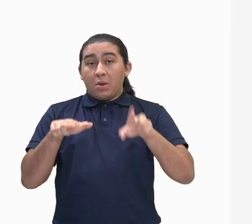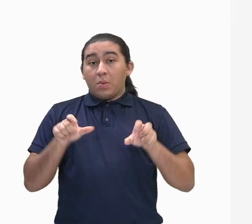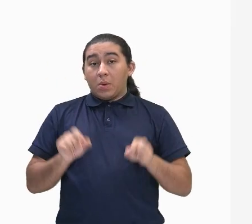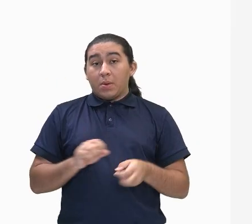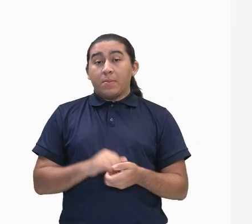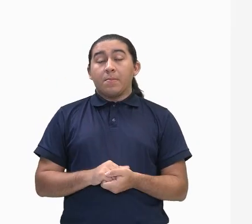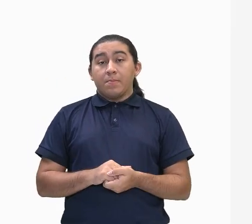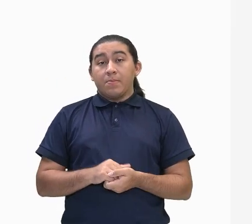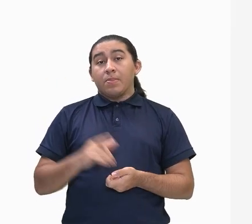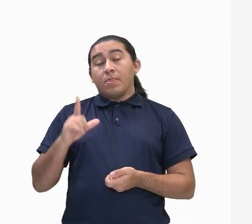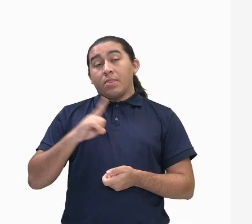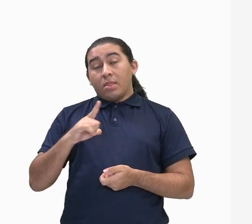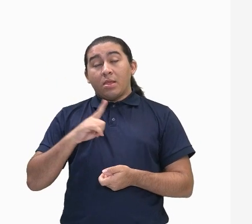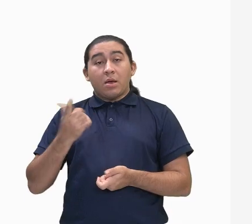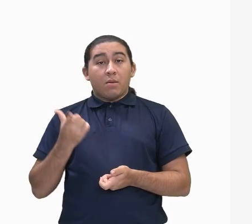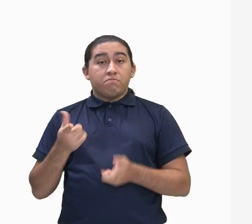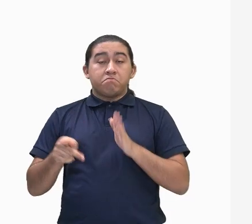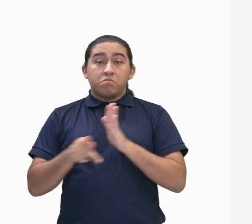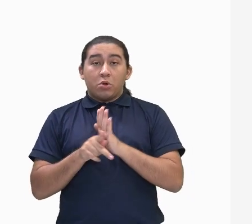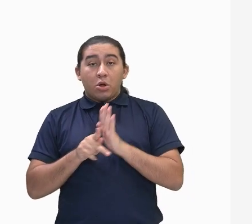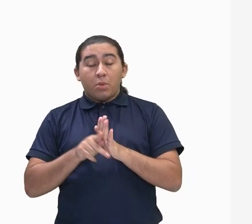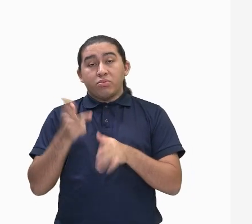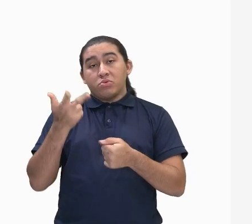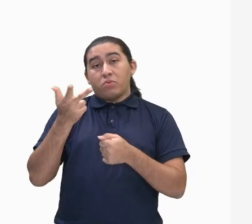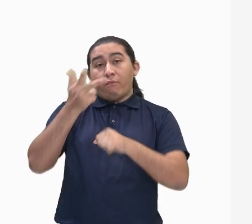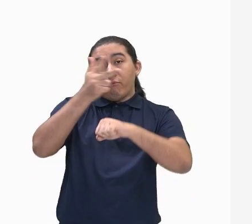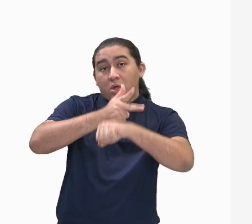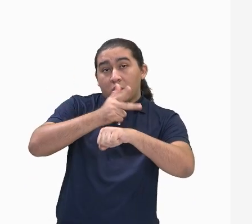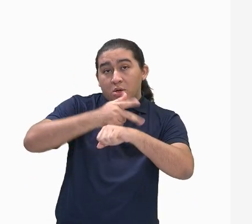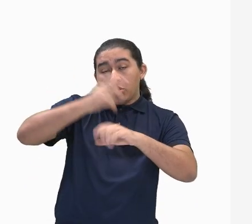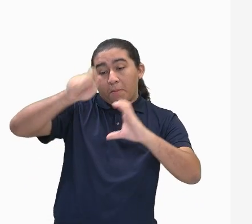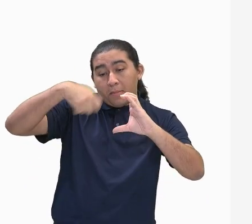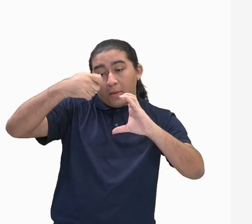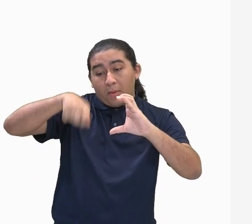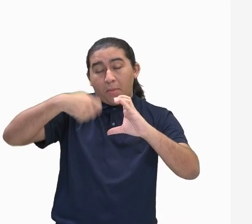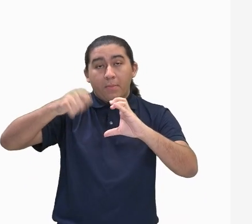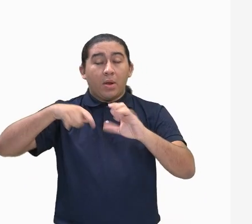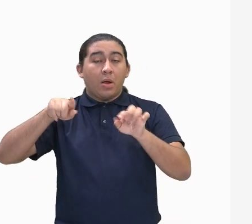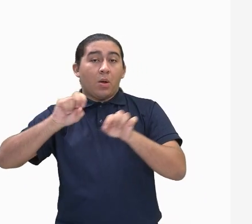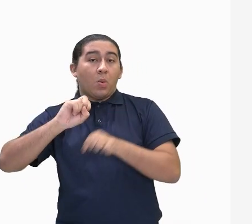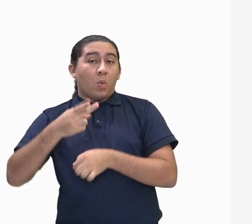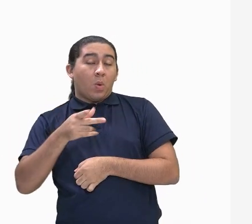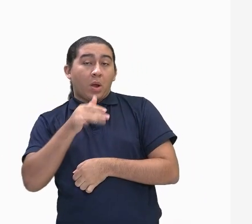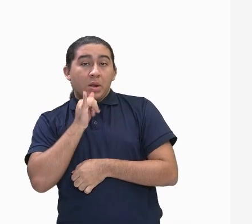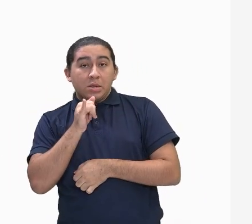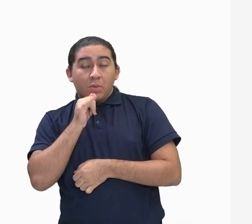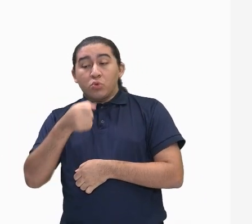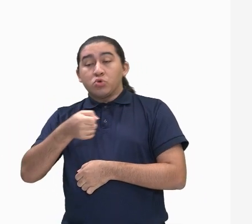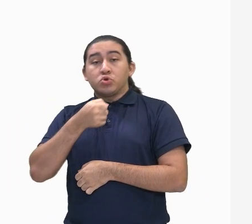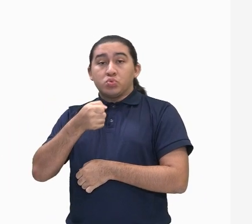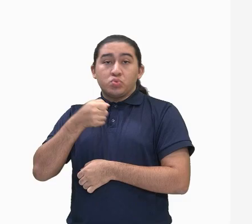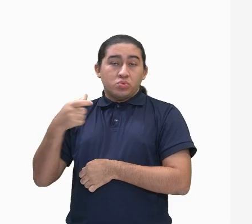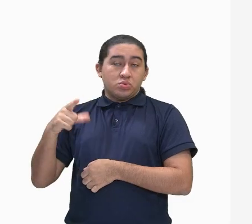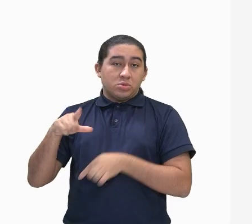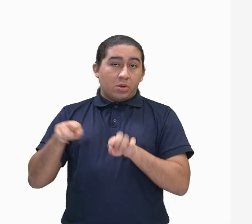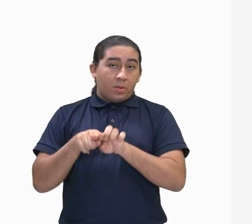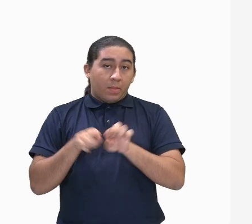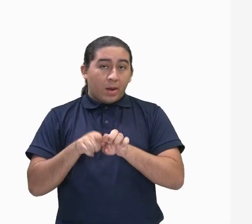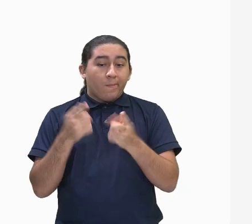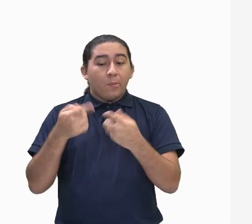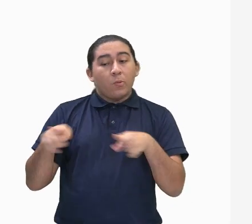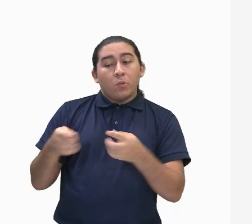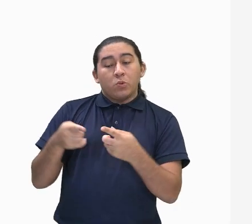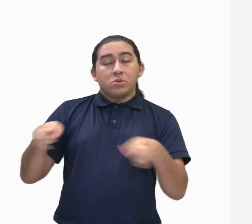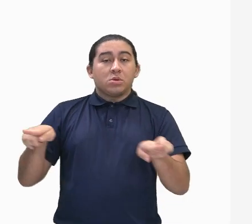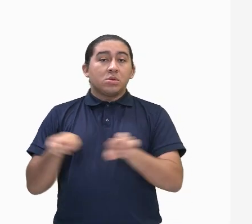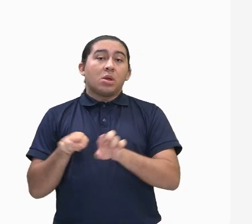em áudio ou vídeo. Tá? As gravações de áudio, como discursos, músicas, programas de